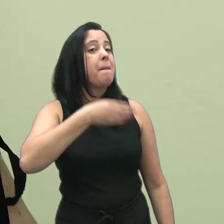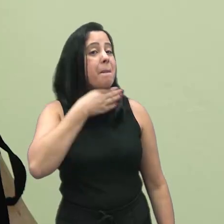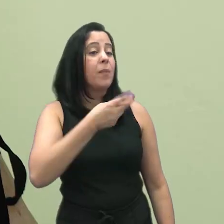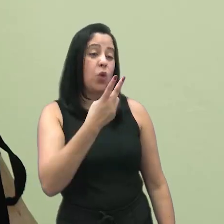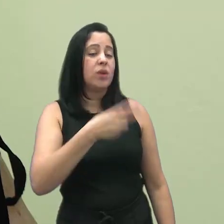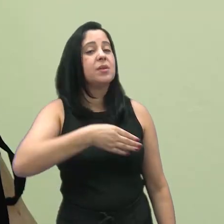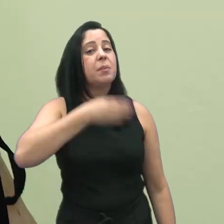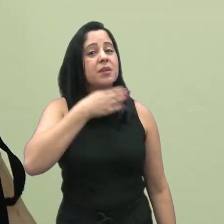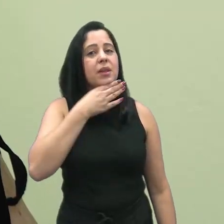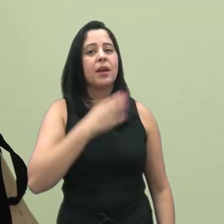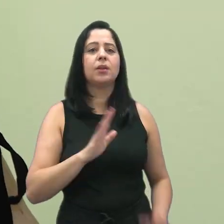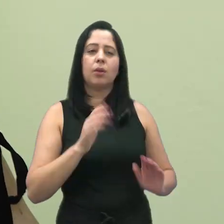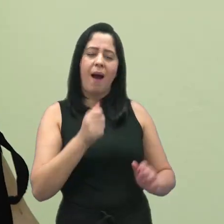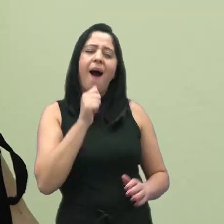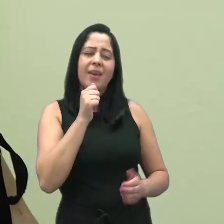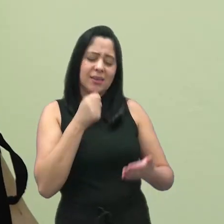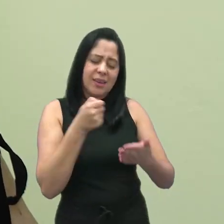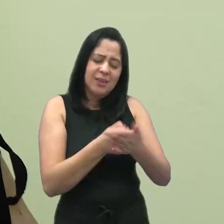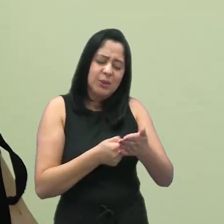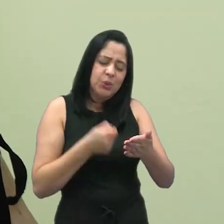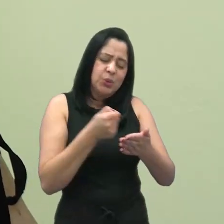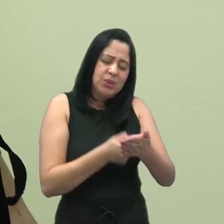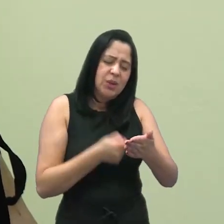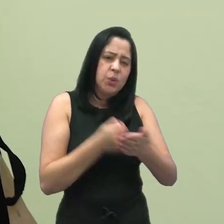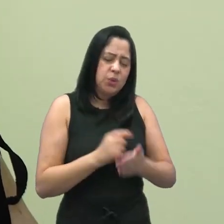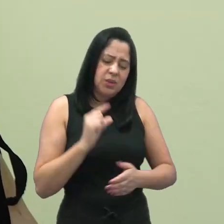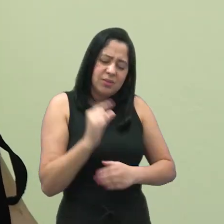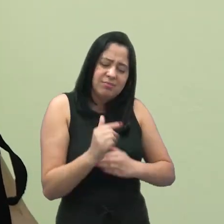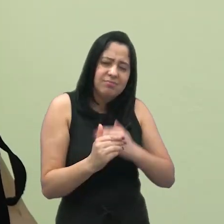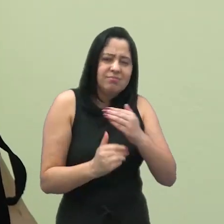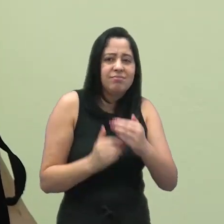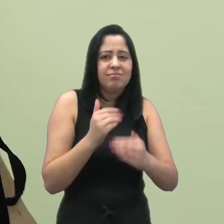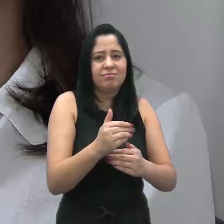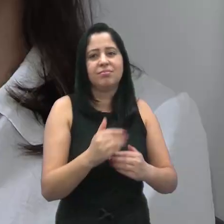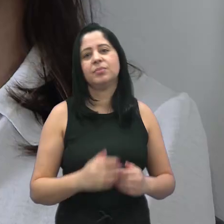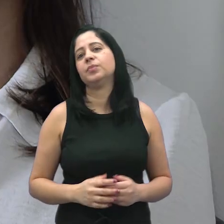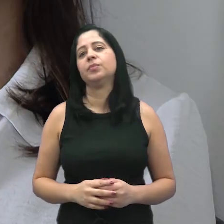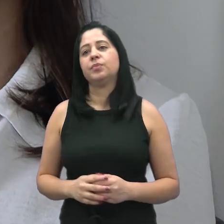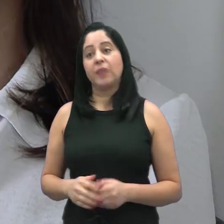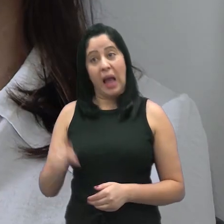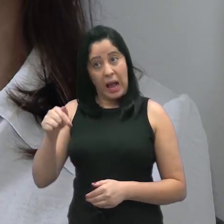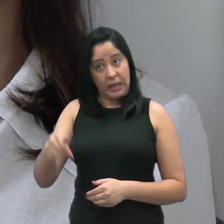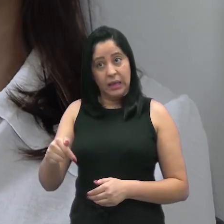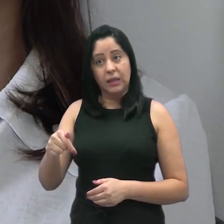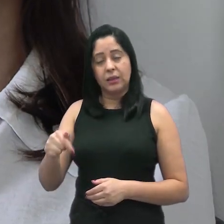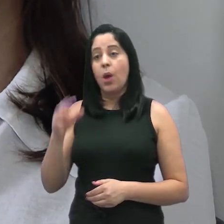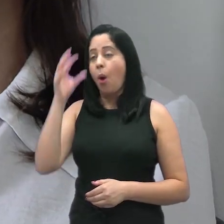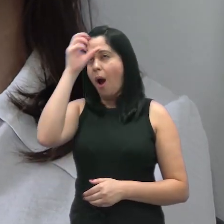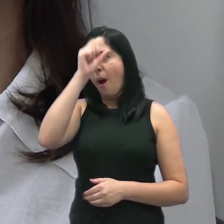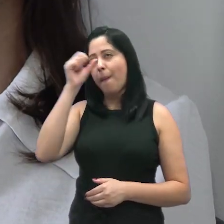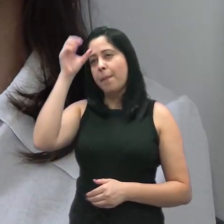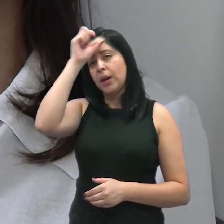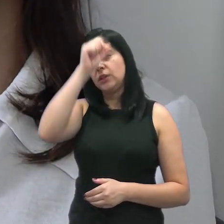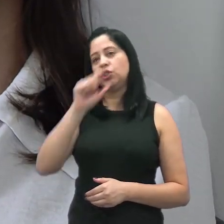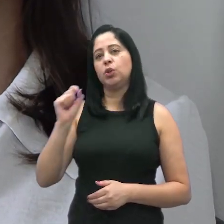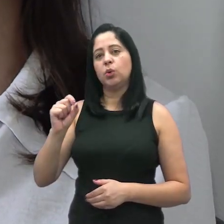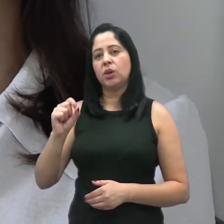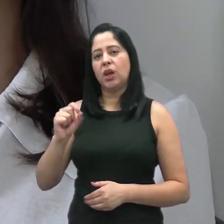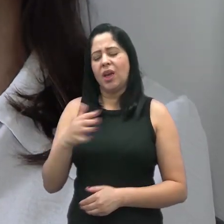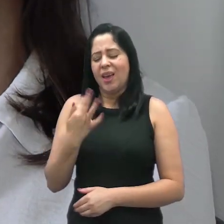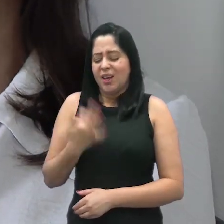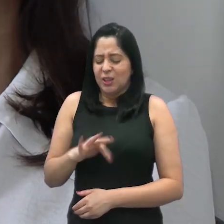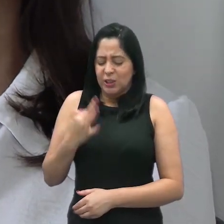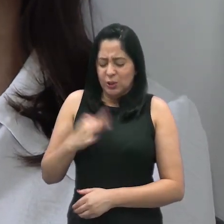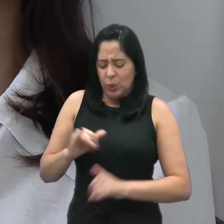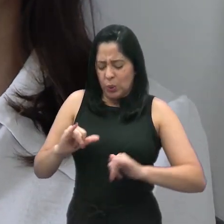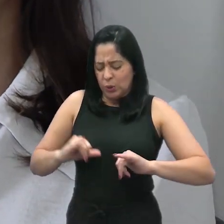na luta e tô recuperando. Cada dia é um dia. A gente aprende aqui no ENA que a